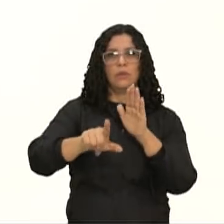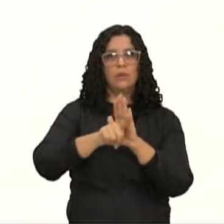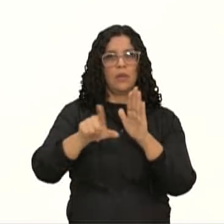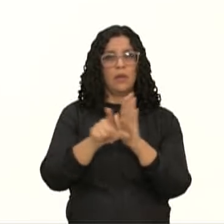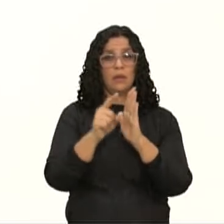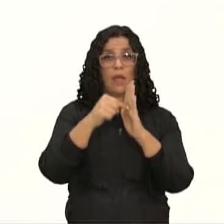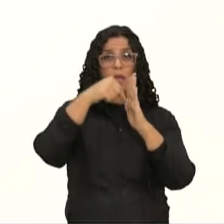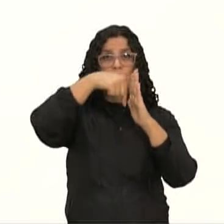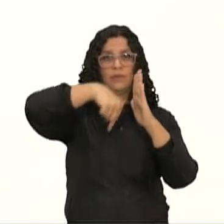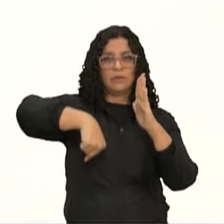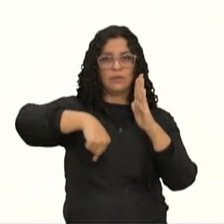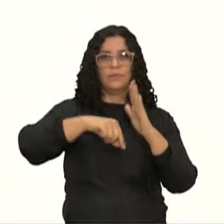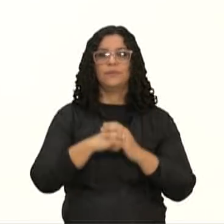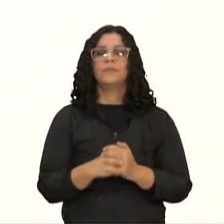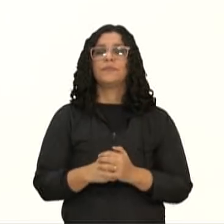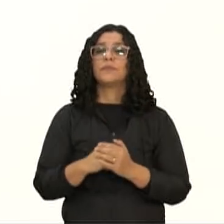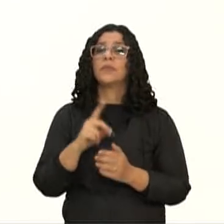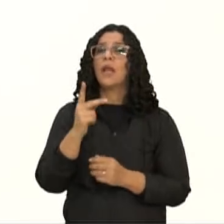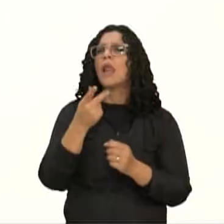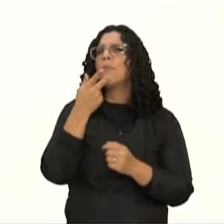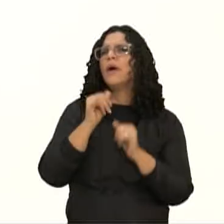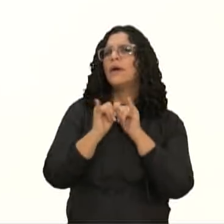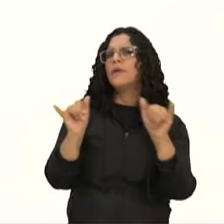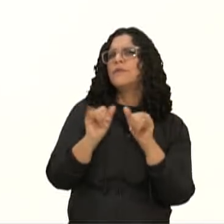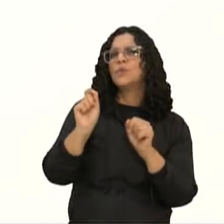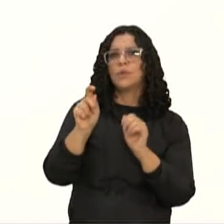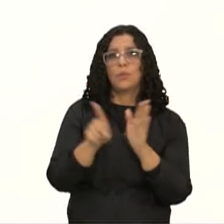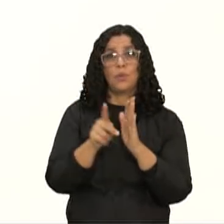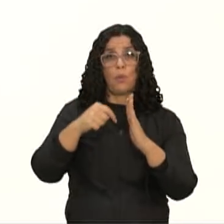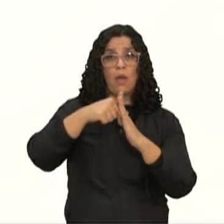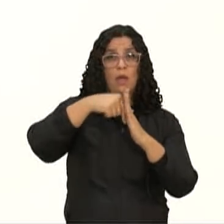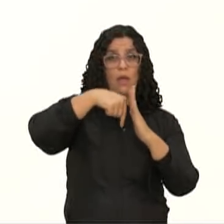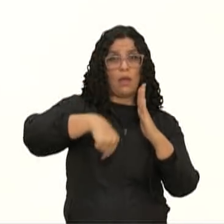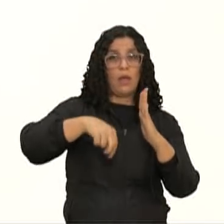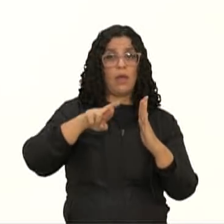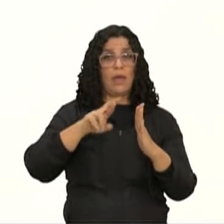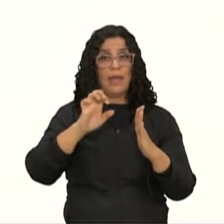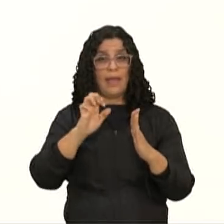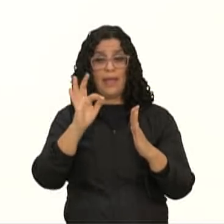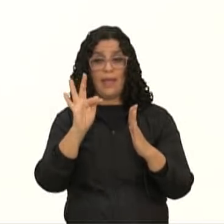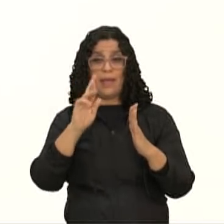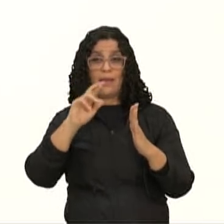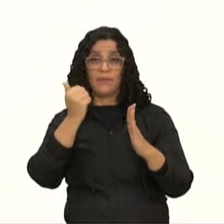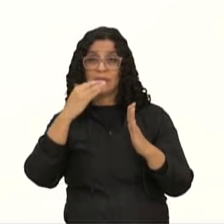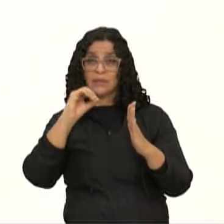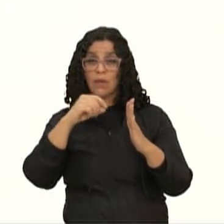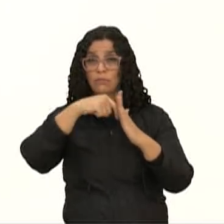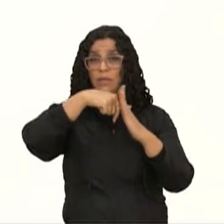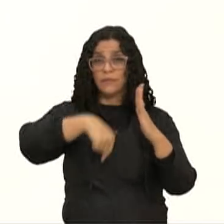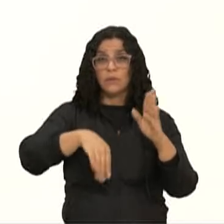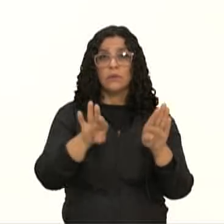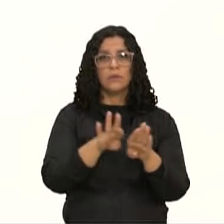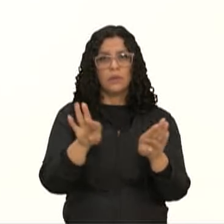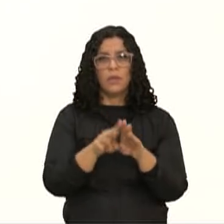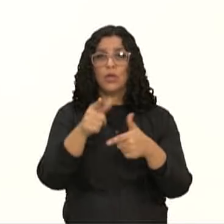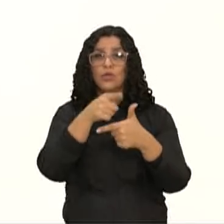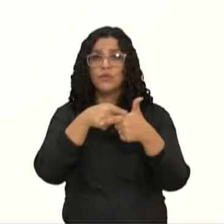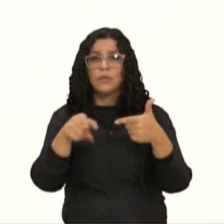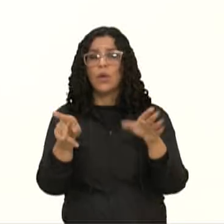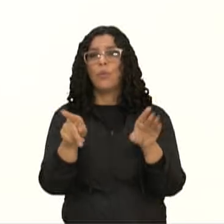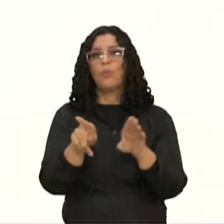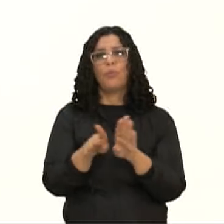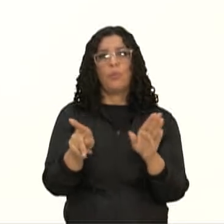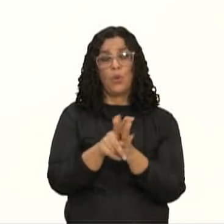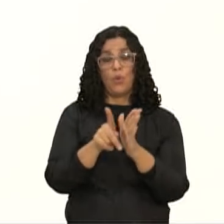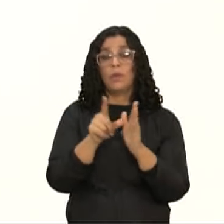da refração. Ela anuncia que, na refração, o produto do índice da refração do meio, pelo qual se encontra